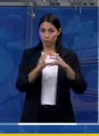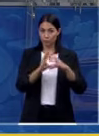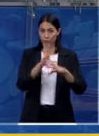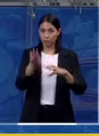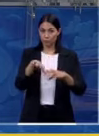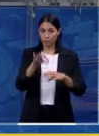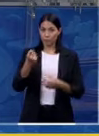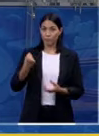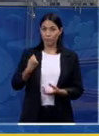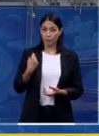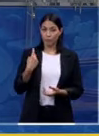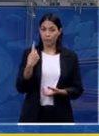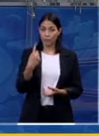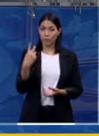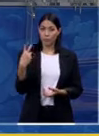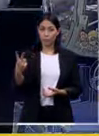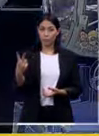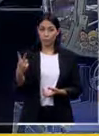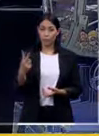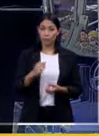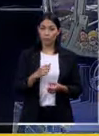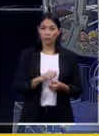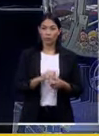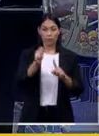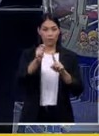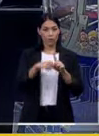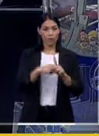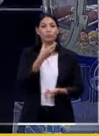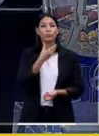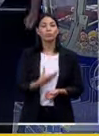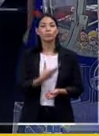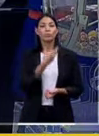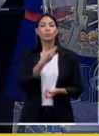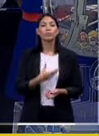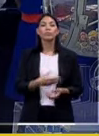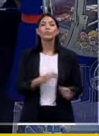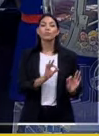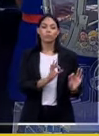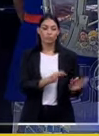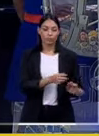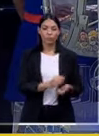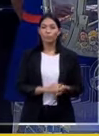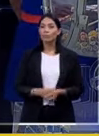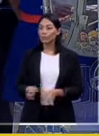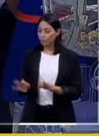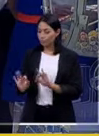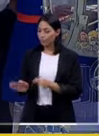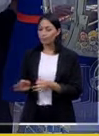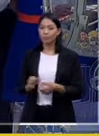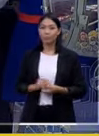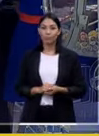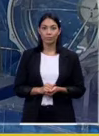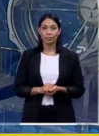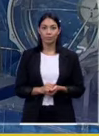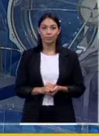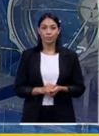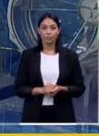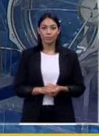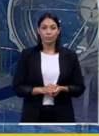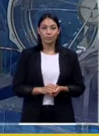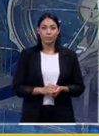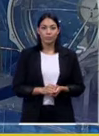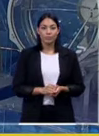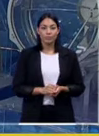de número 12 representa o mês de dezembro, no mês da sorte? Sim, confirmo. Sim, confirmo.